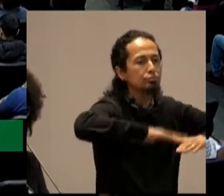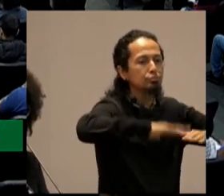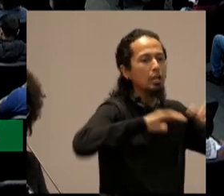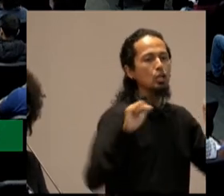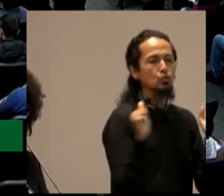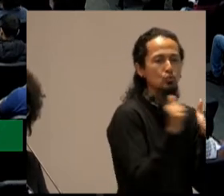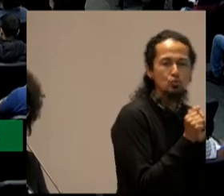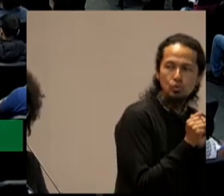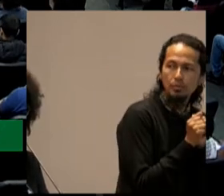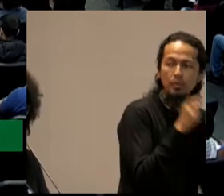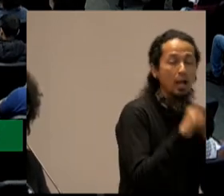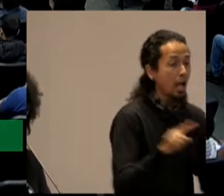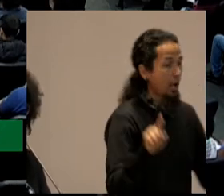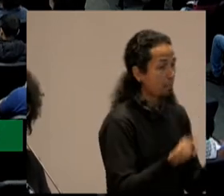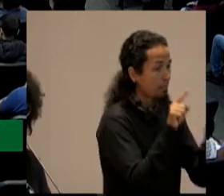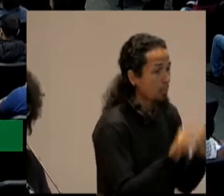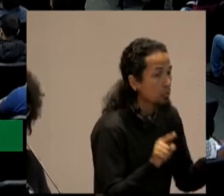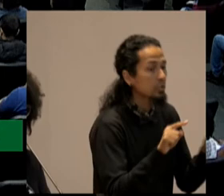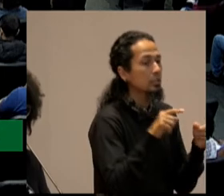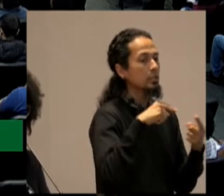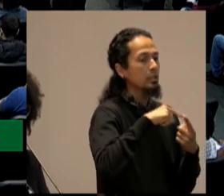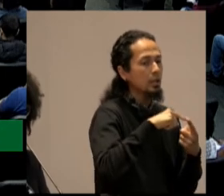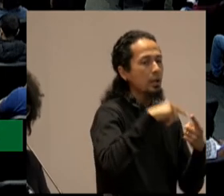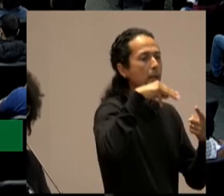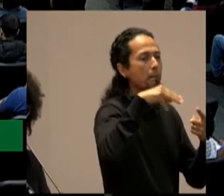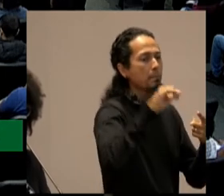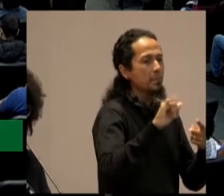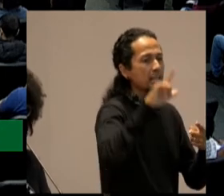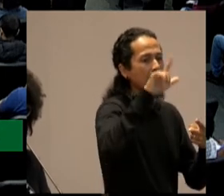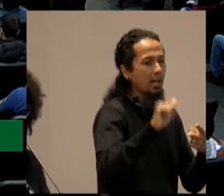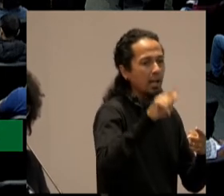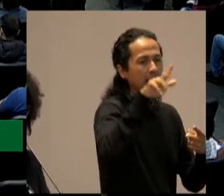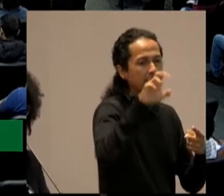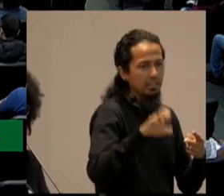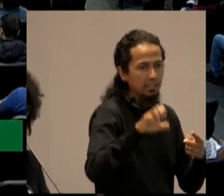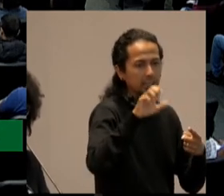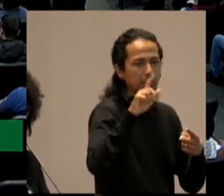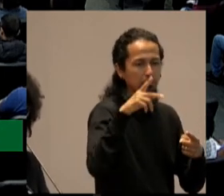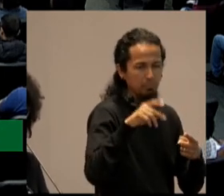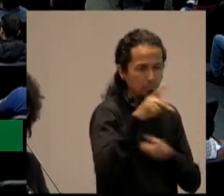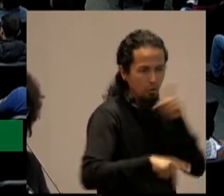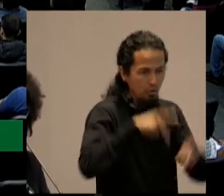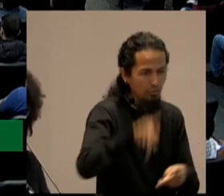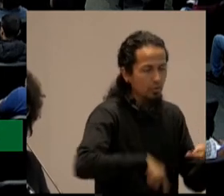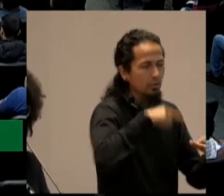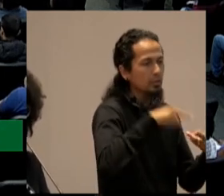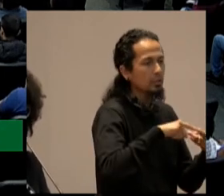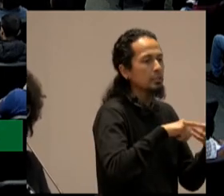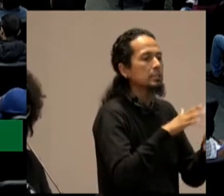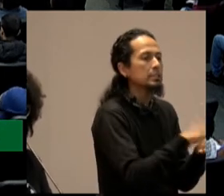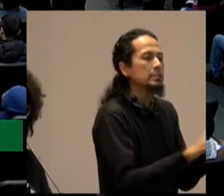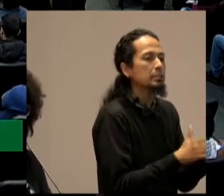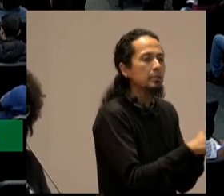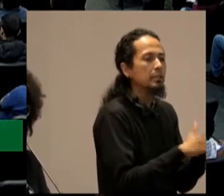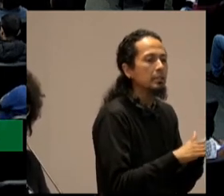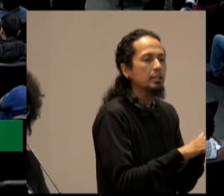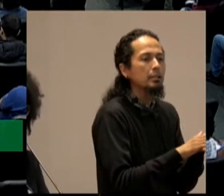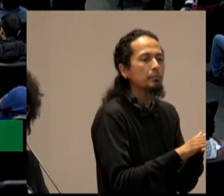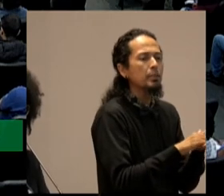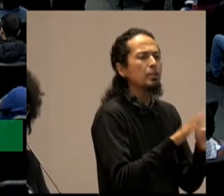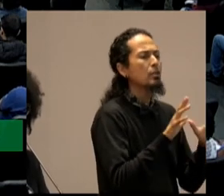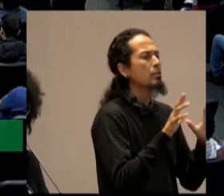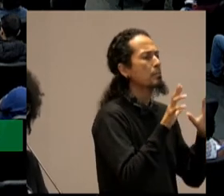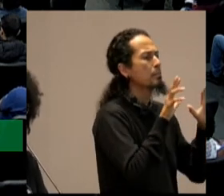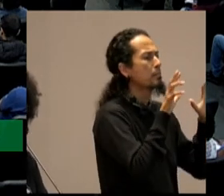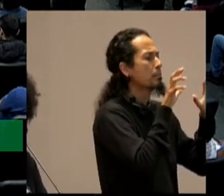na percussão. As músicas Milagres do Povo e Samba Enredo da Beija-Flor de 2018. Monstro é